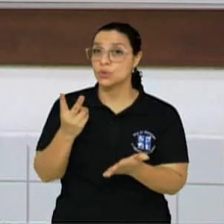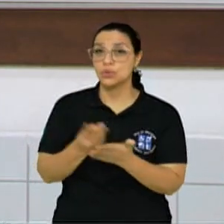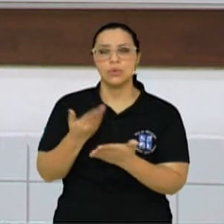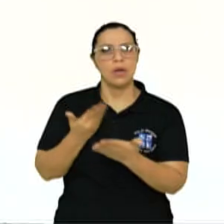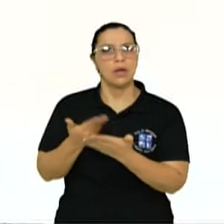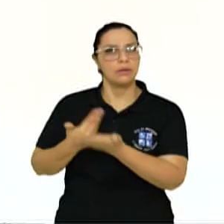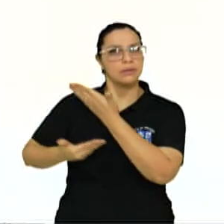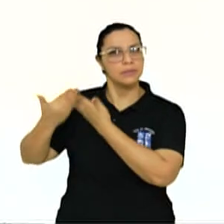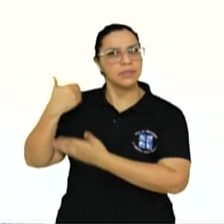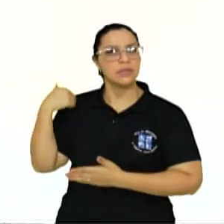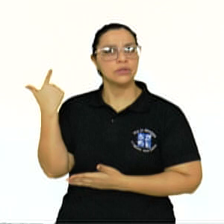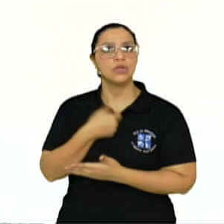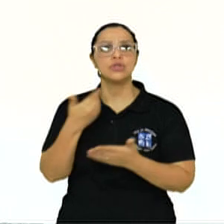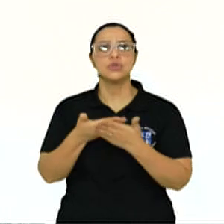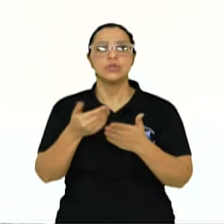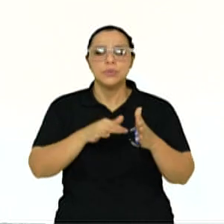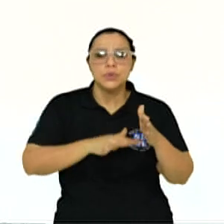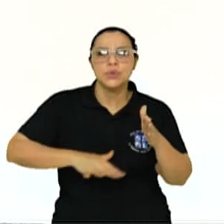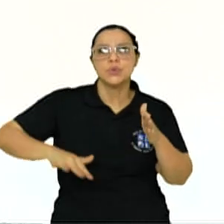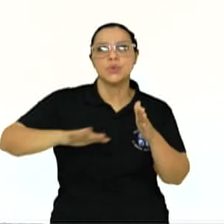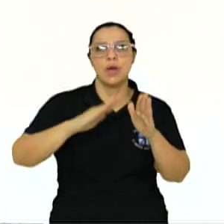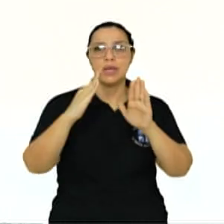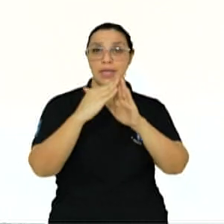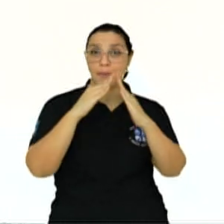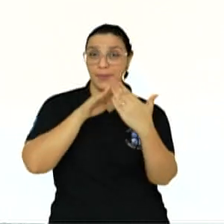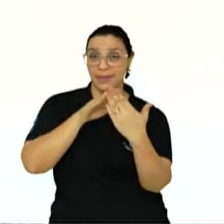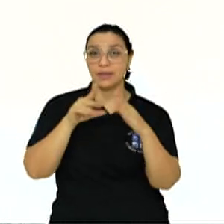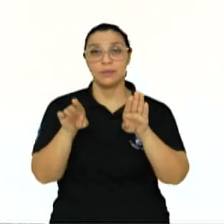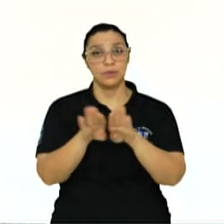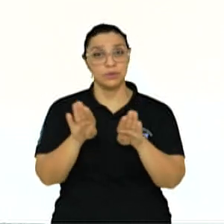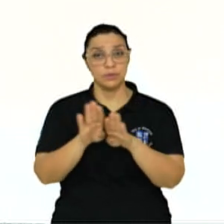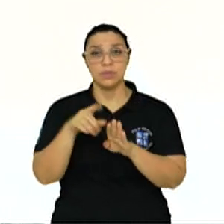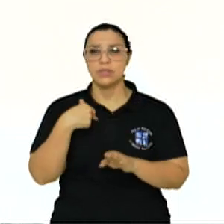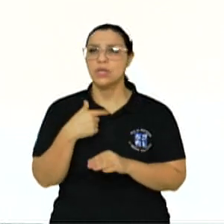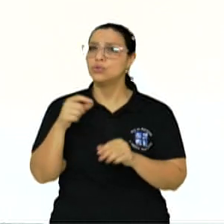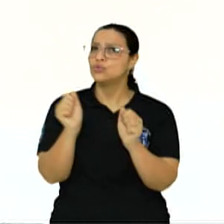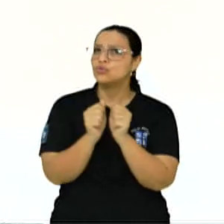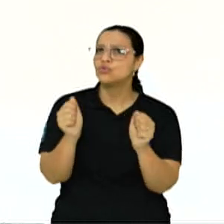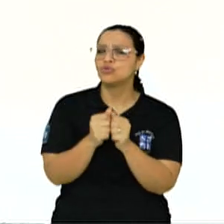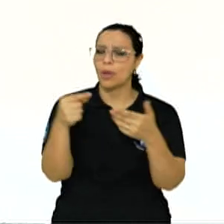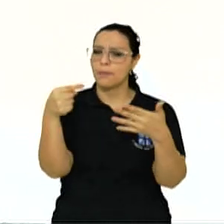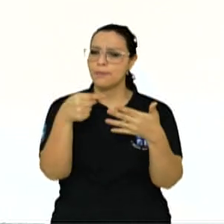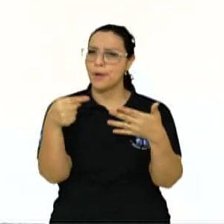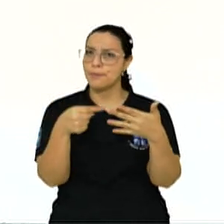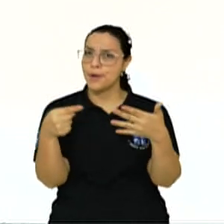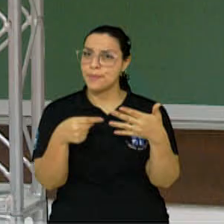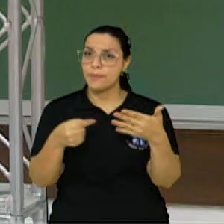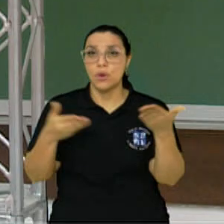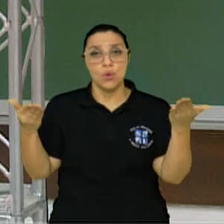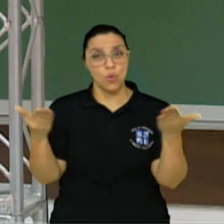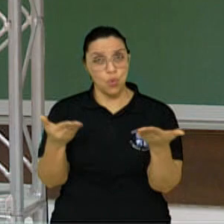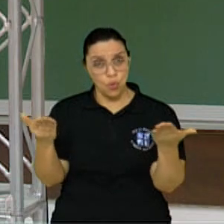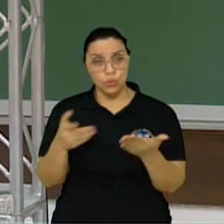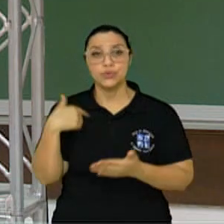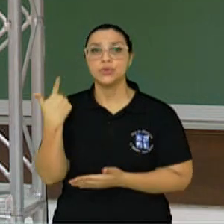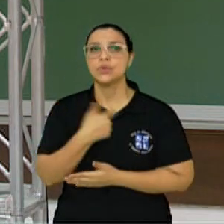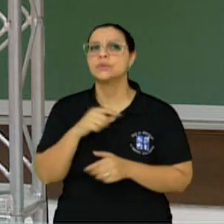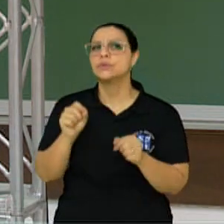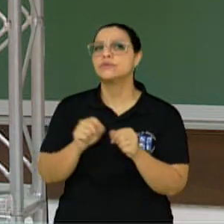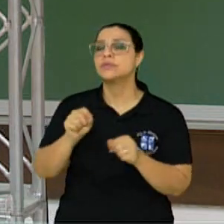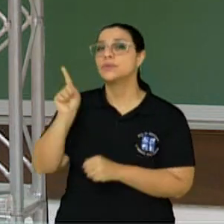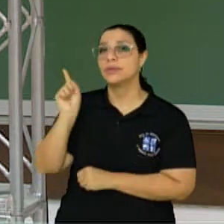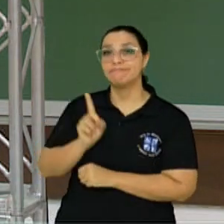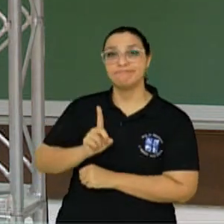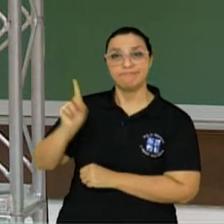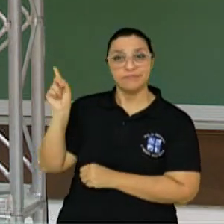aula passada, nós vimos a área da superfície de uma pirâmide e os seus elementos. Durante a aula de hoje,